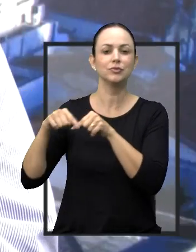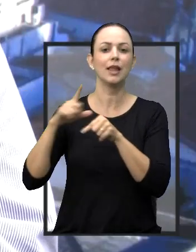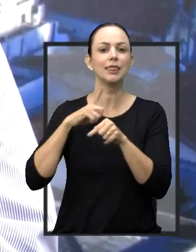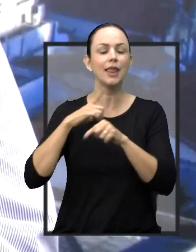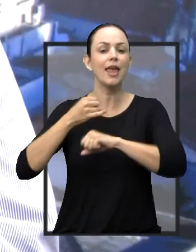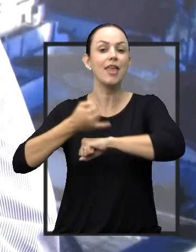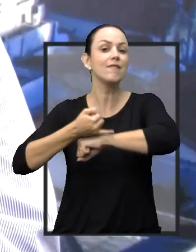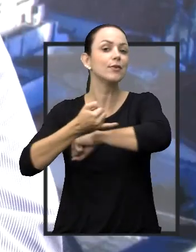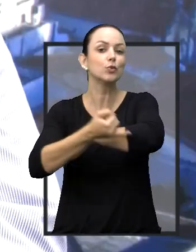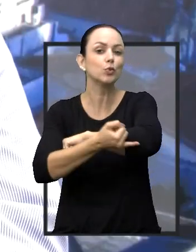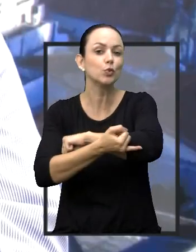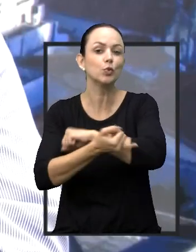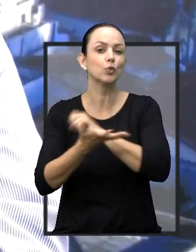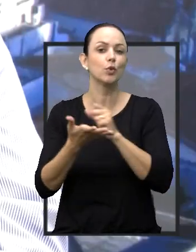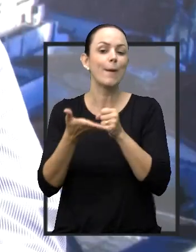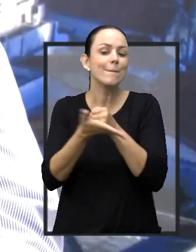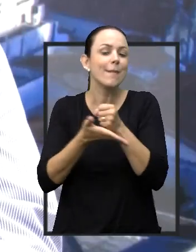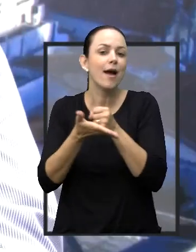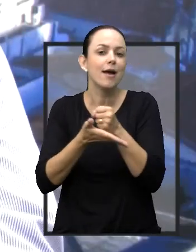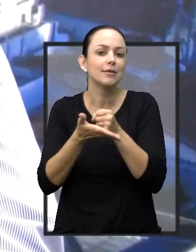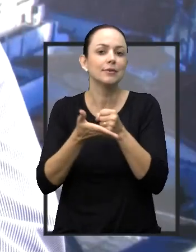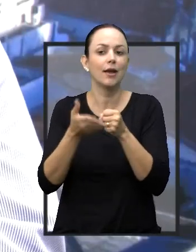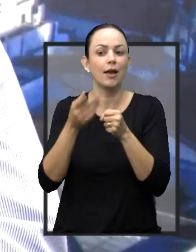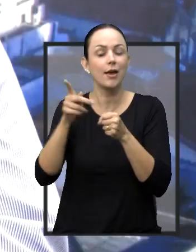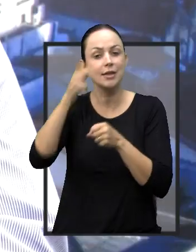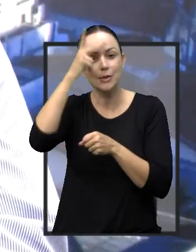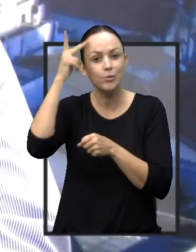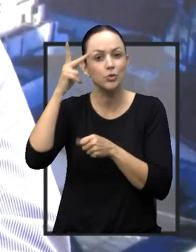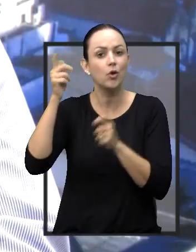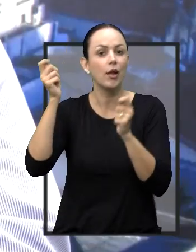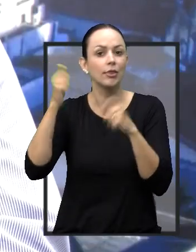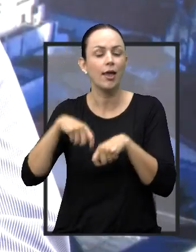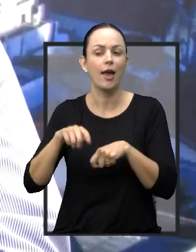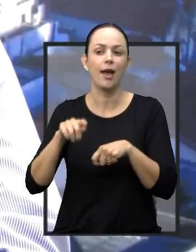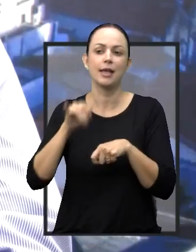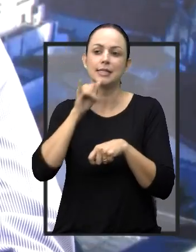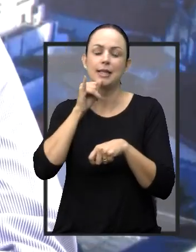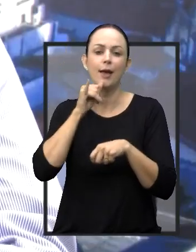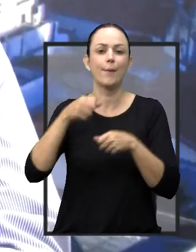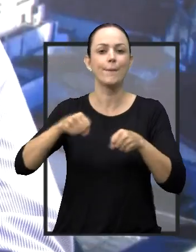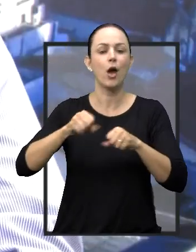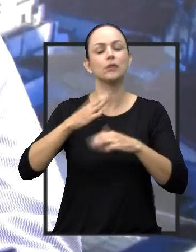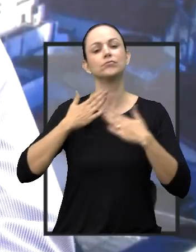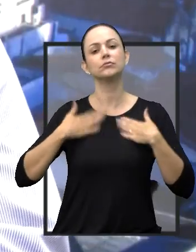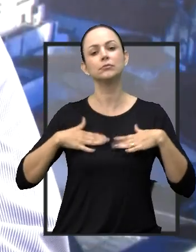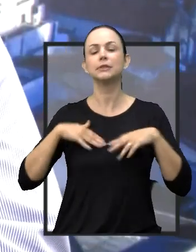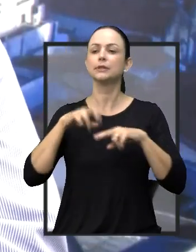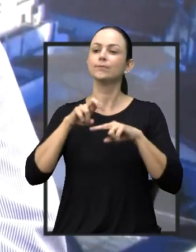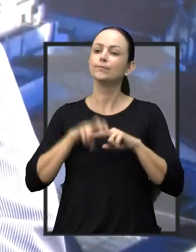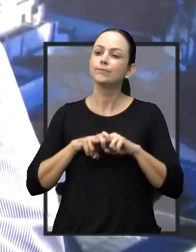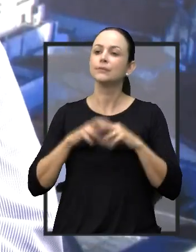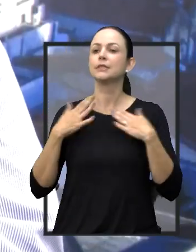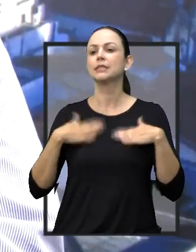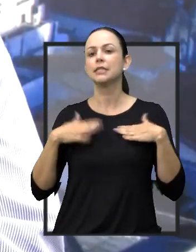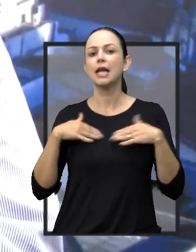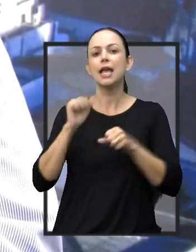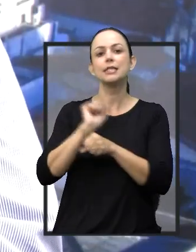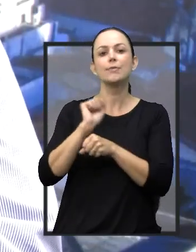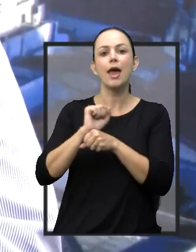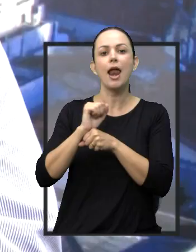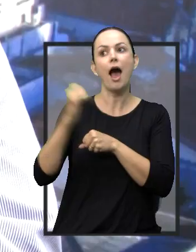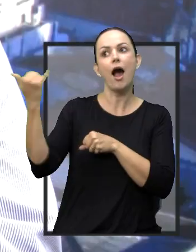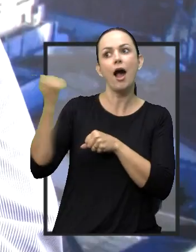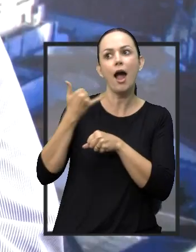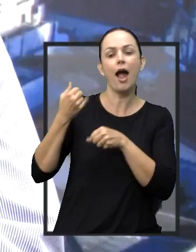esse pessoal possa ter um momento de descanso ou eventualmente entre o aguardar uma entrega ou outra,